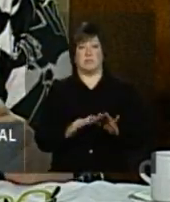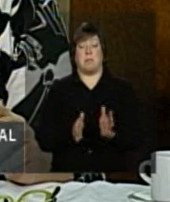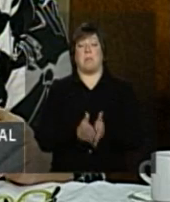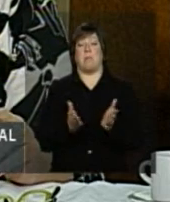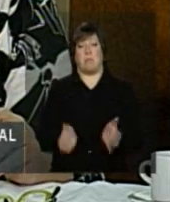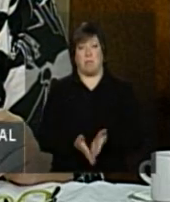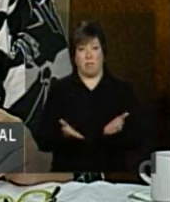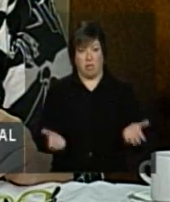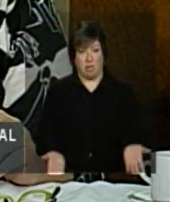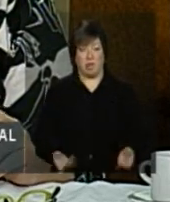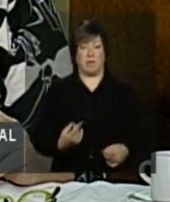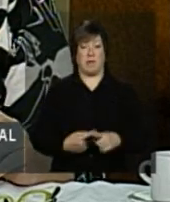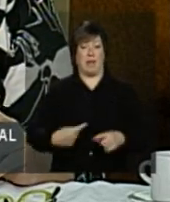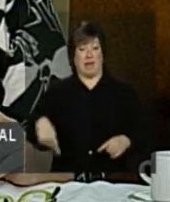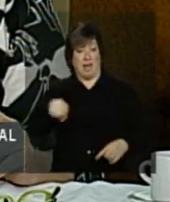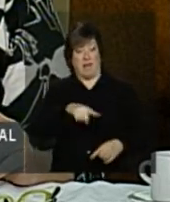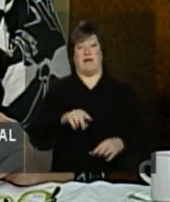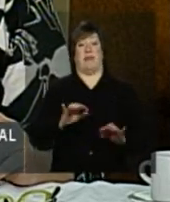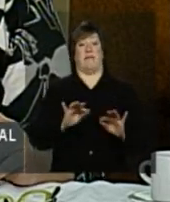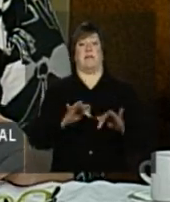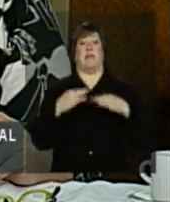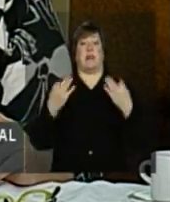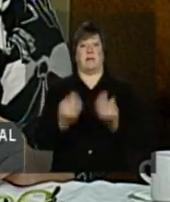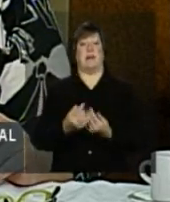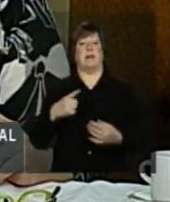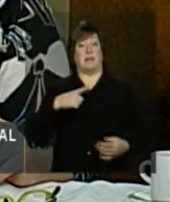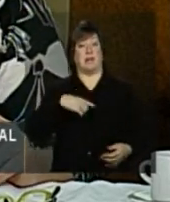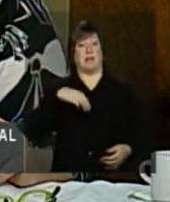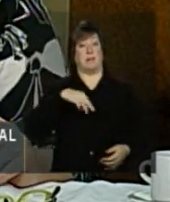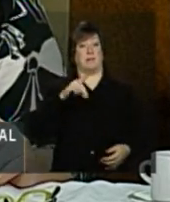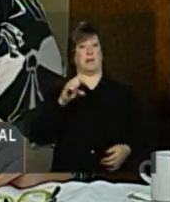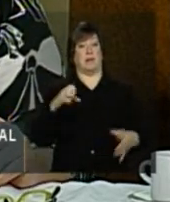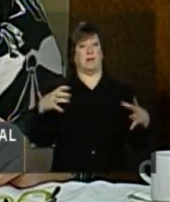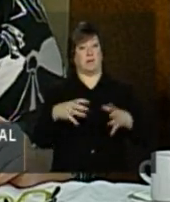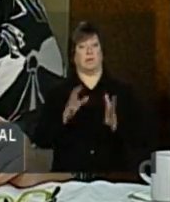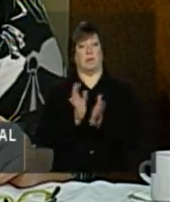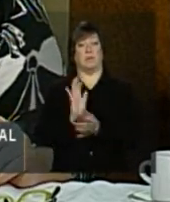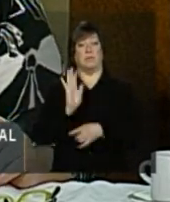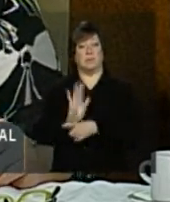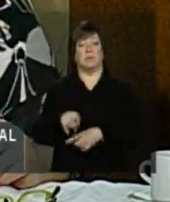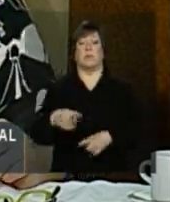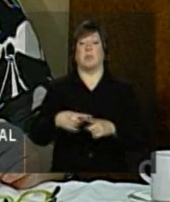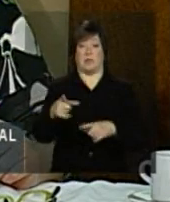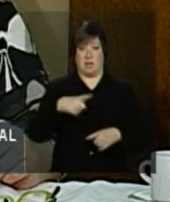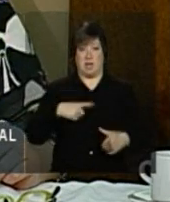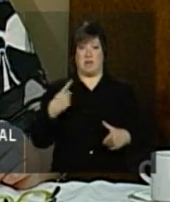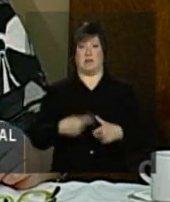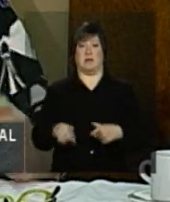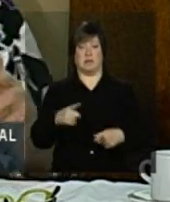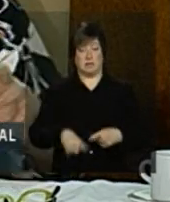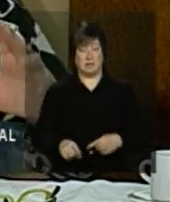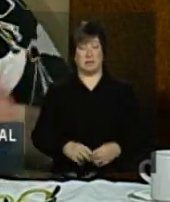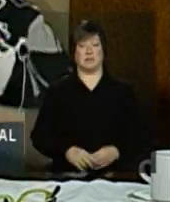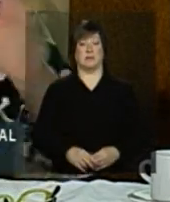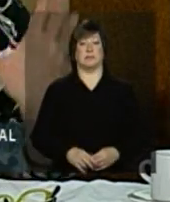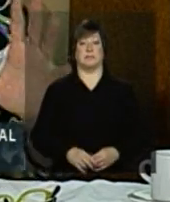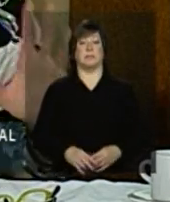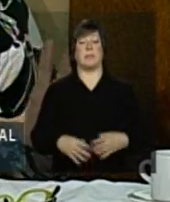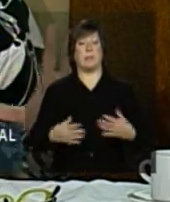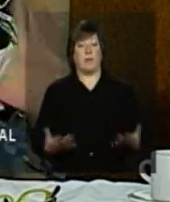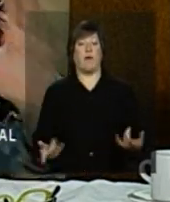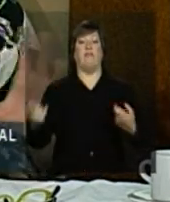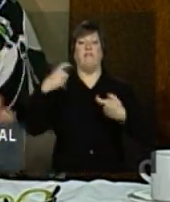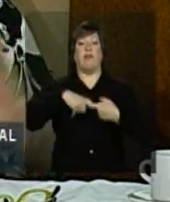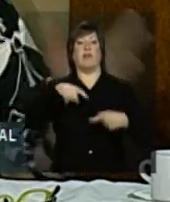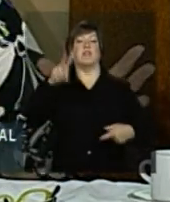inclusive é Acompanhada pela rede de assistência social dá do nível de fragilidade vulnerabilidade que ela que ela exige Então volta